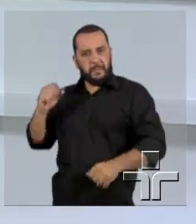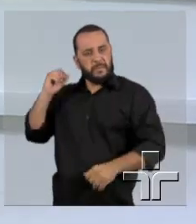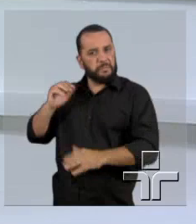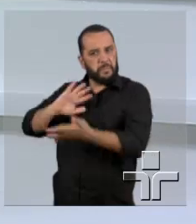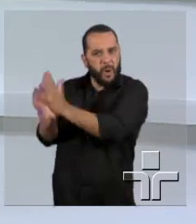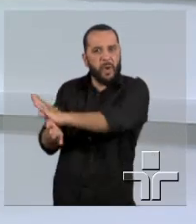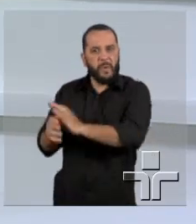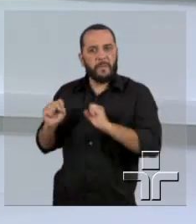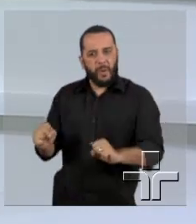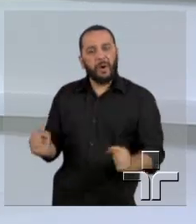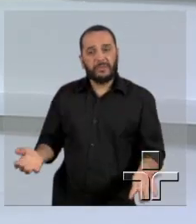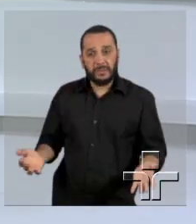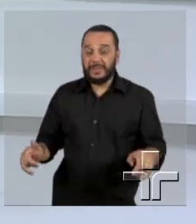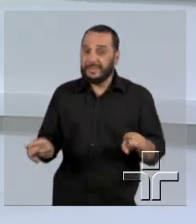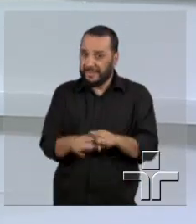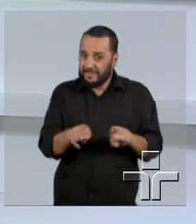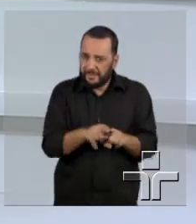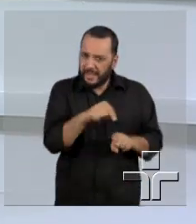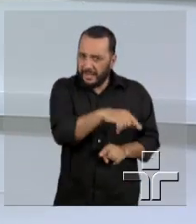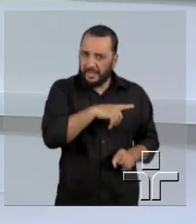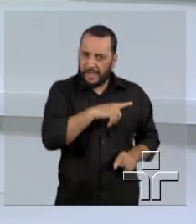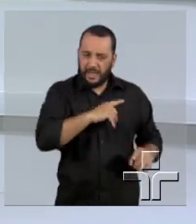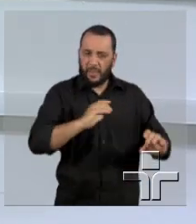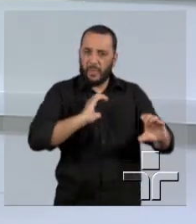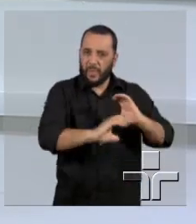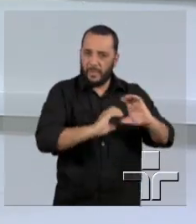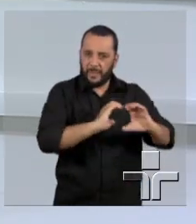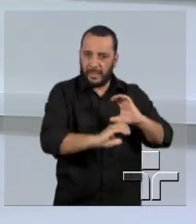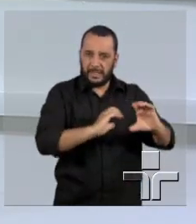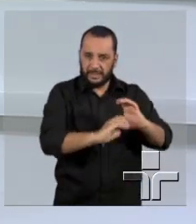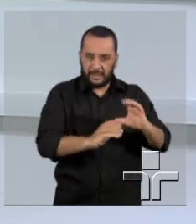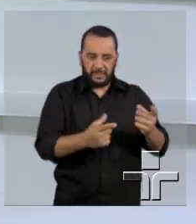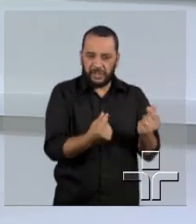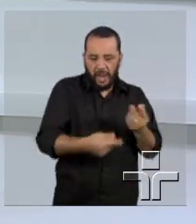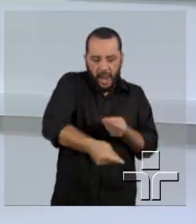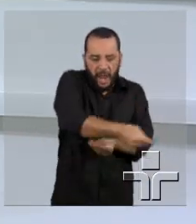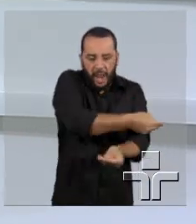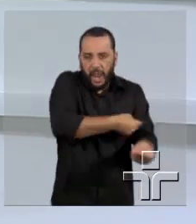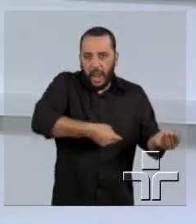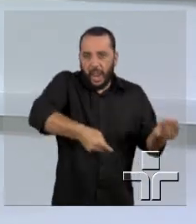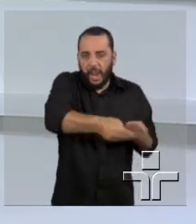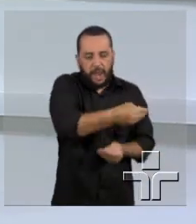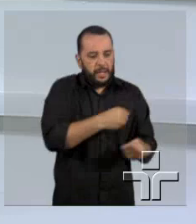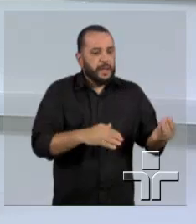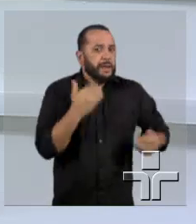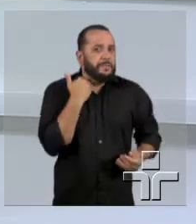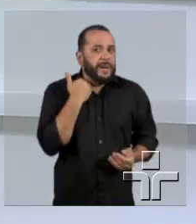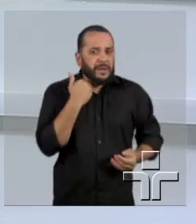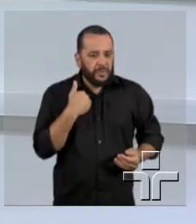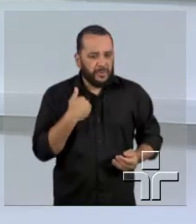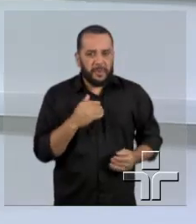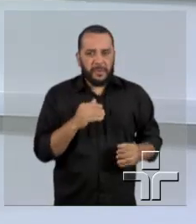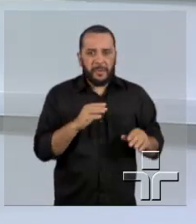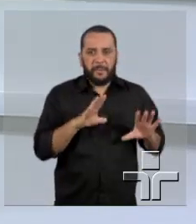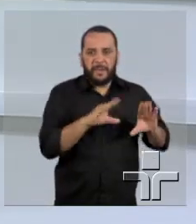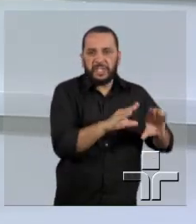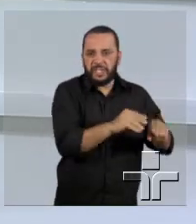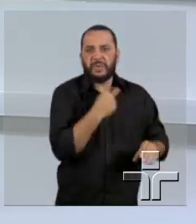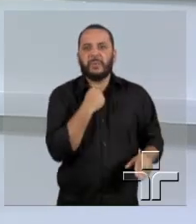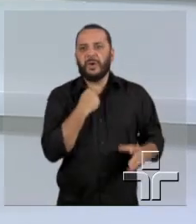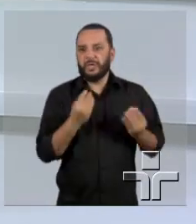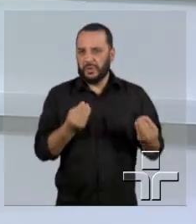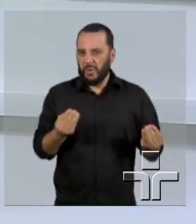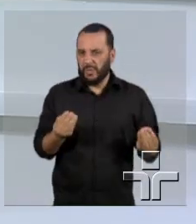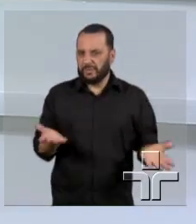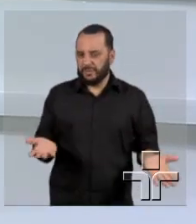mitigar o sigilo das comunicações bancárias, das movimentações bancárias. Então, colocando numa balança, quando se tem, de